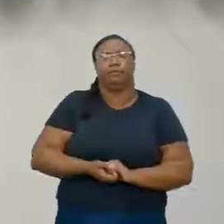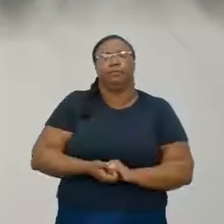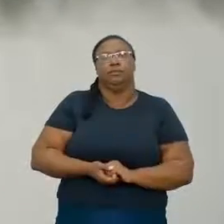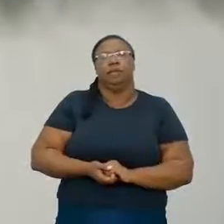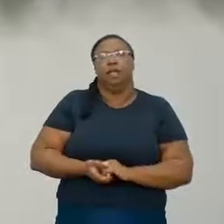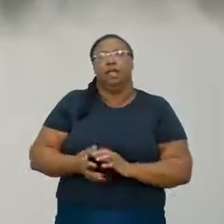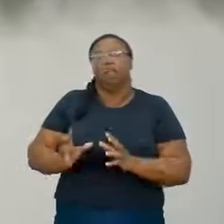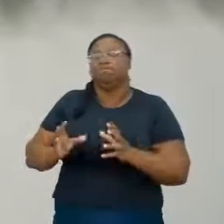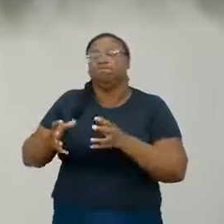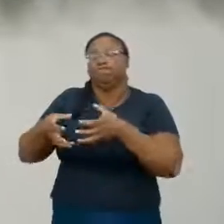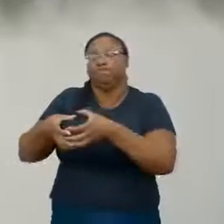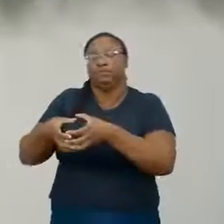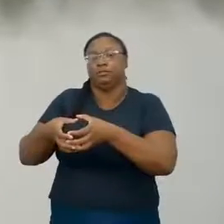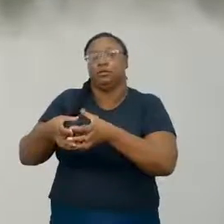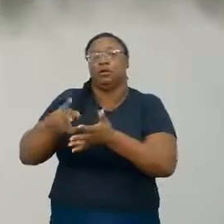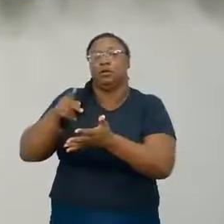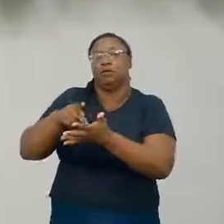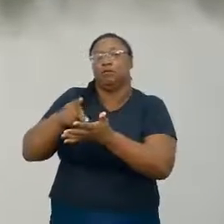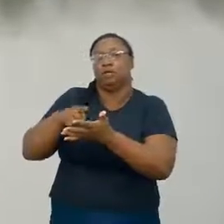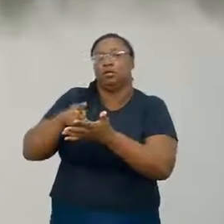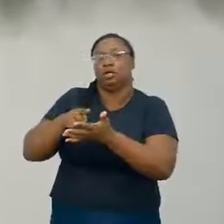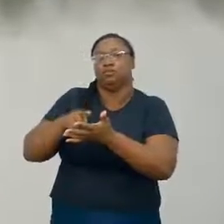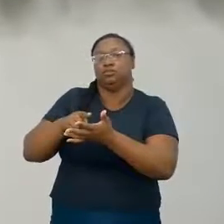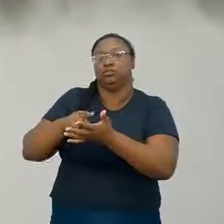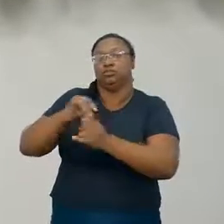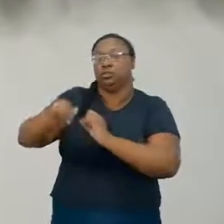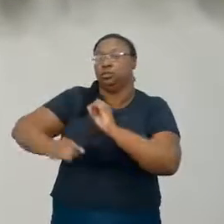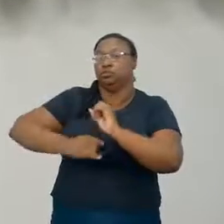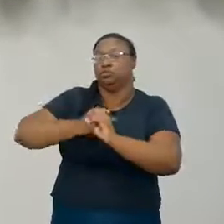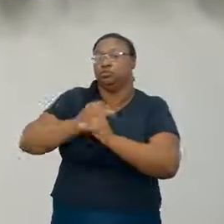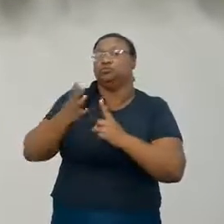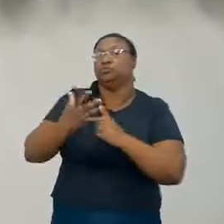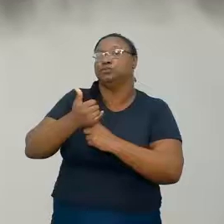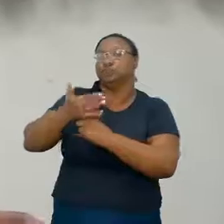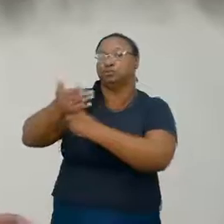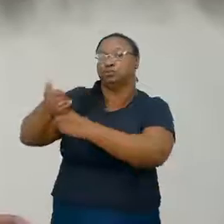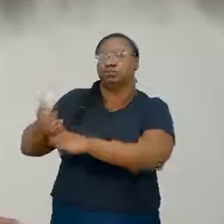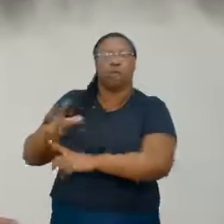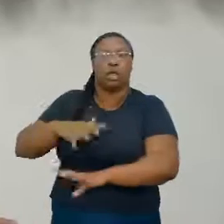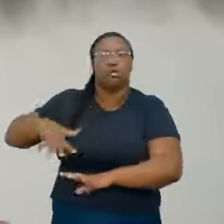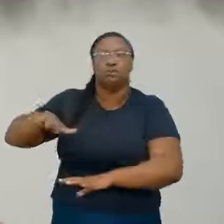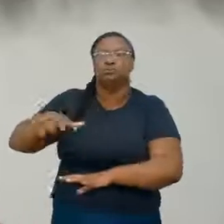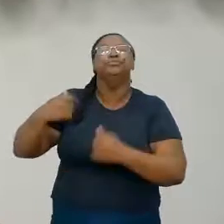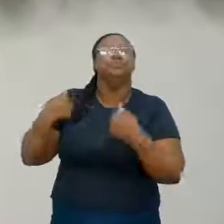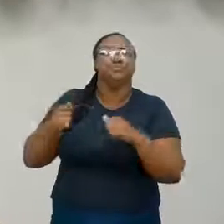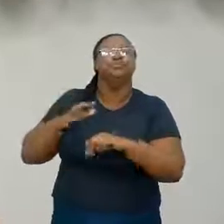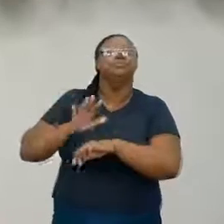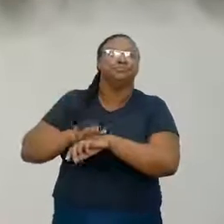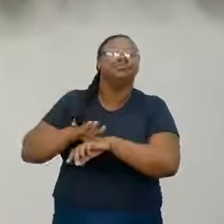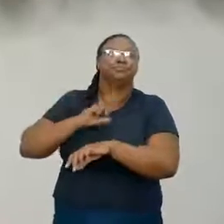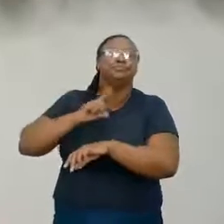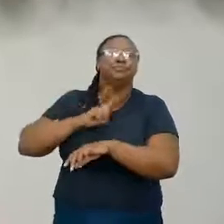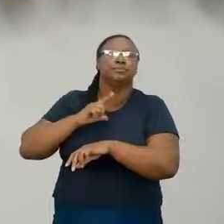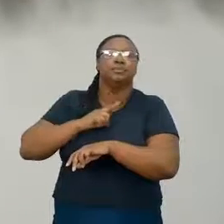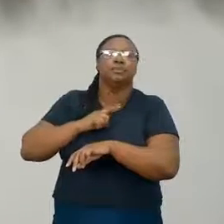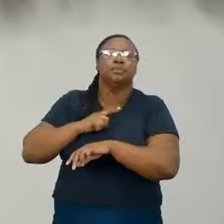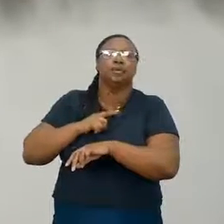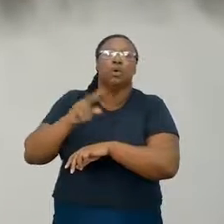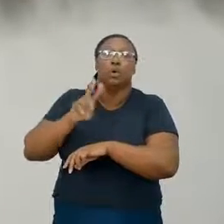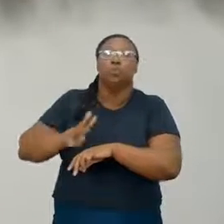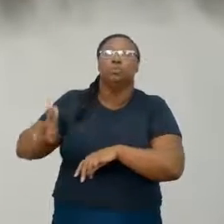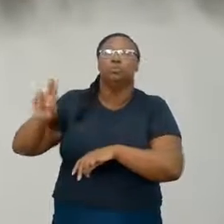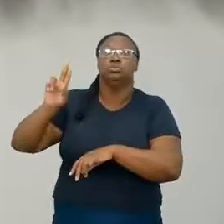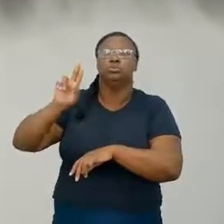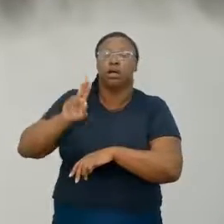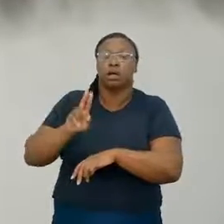à realidade tecnológica de recursos que você tem. E aí, utilizando os registros, você consegue, por exemplo,